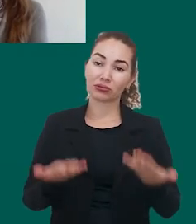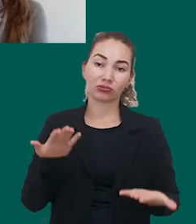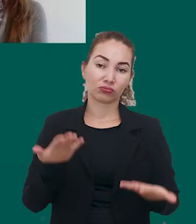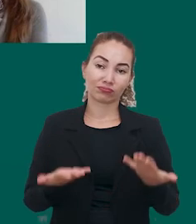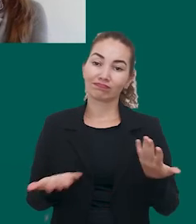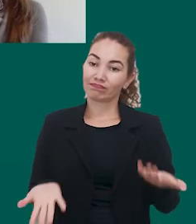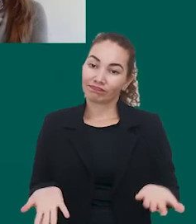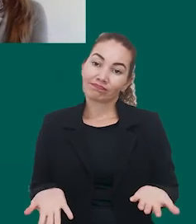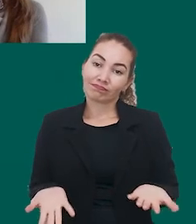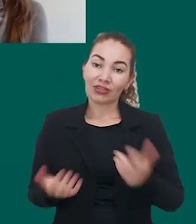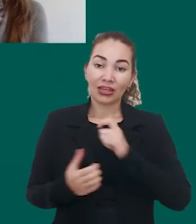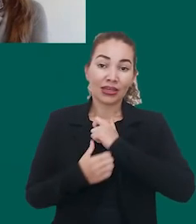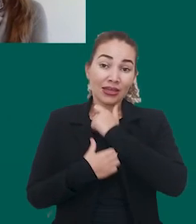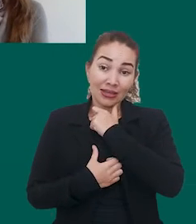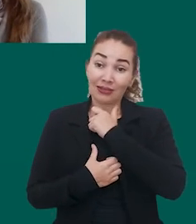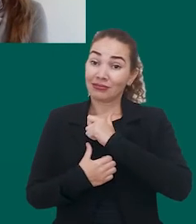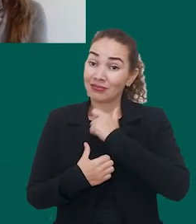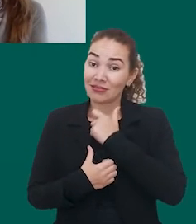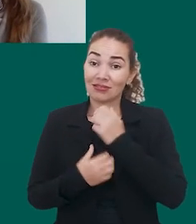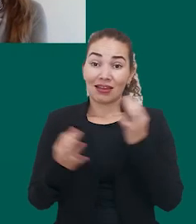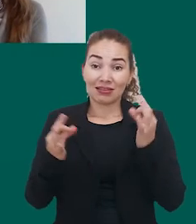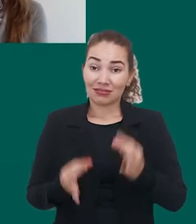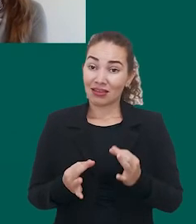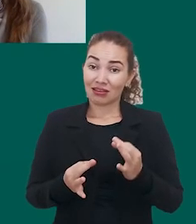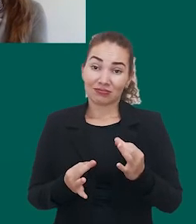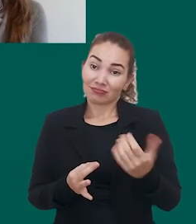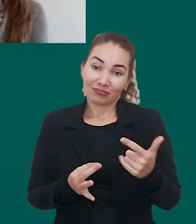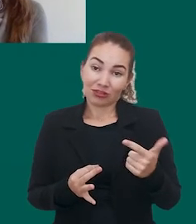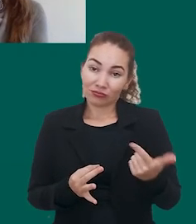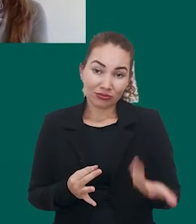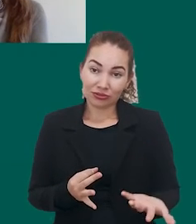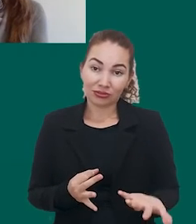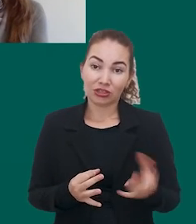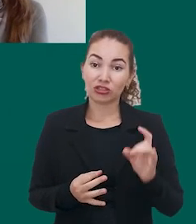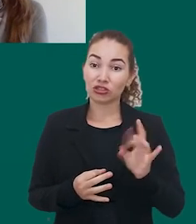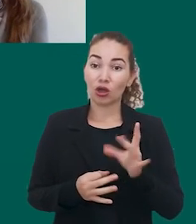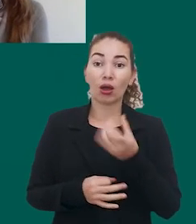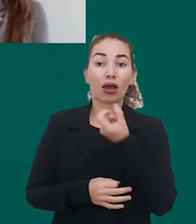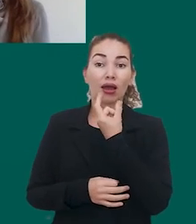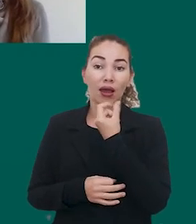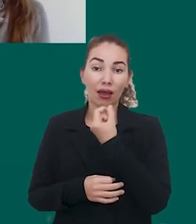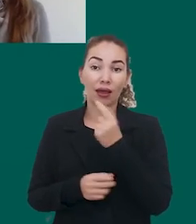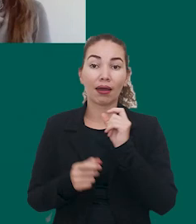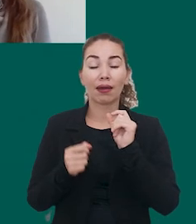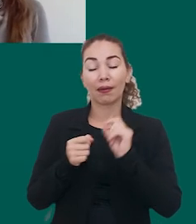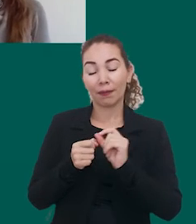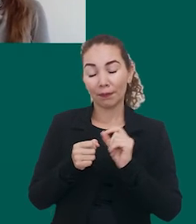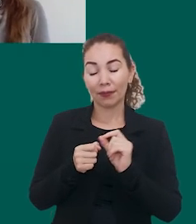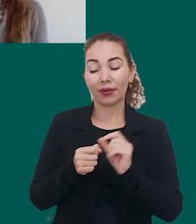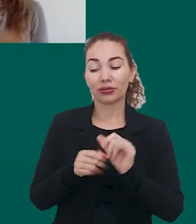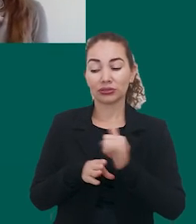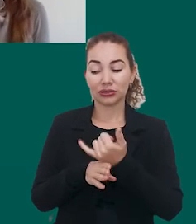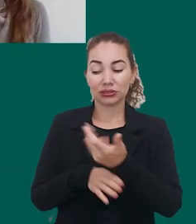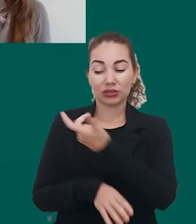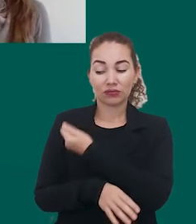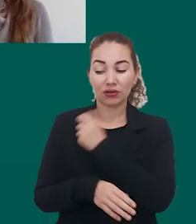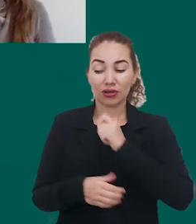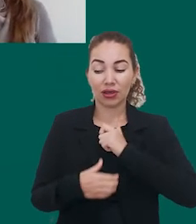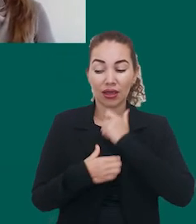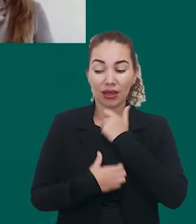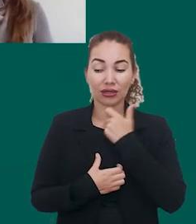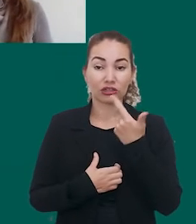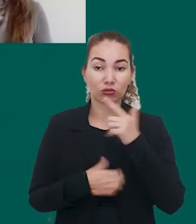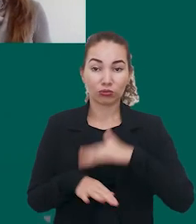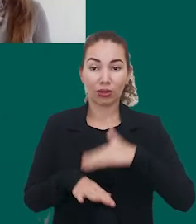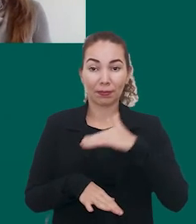tá? Garantia, eu acho que ninguém nunca vai ter, né? Nenhum remédio, nenhuma estratégia vacinal também é 100% garantido de não